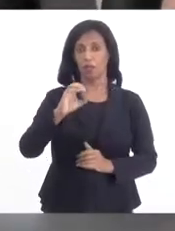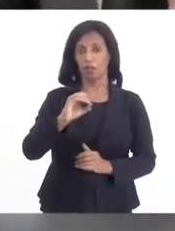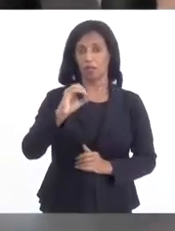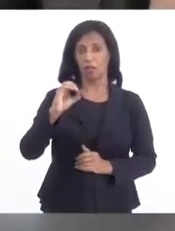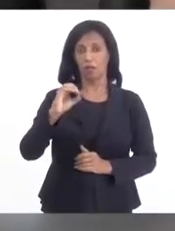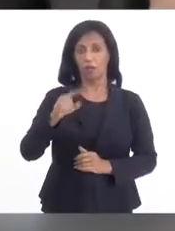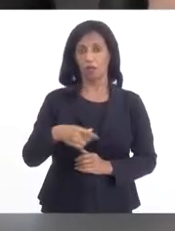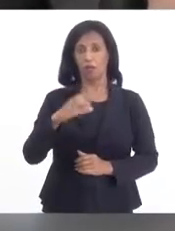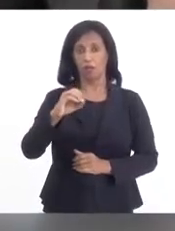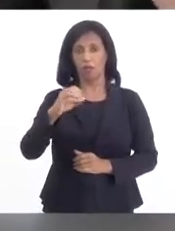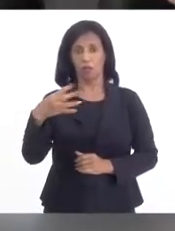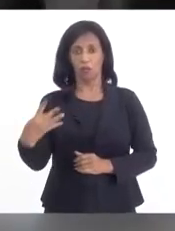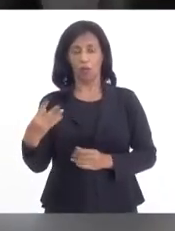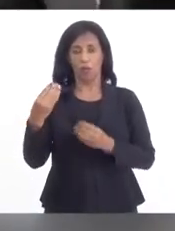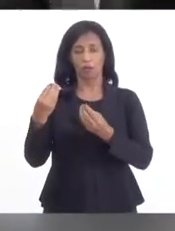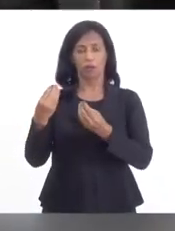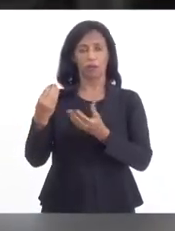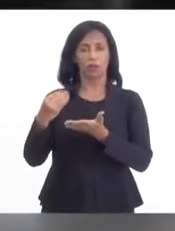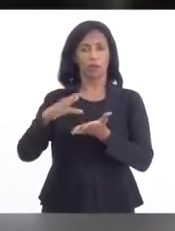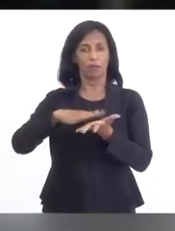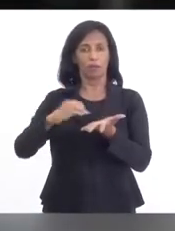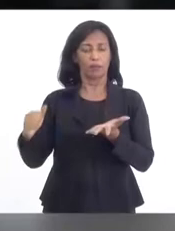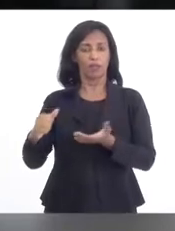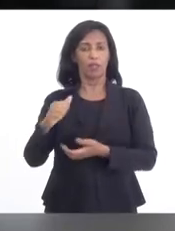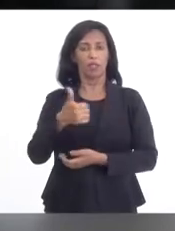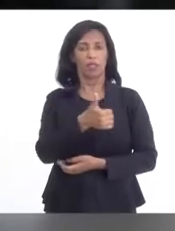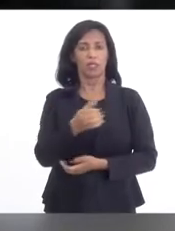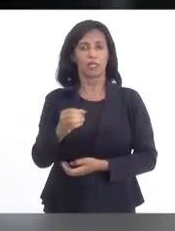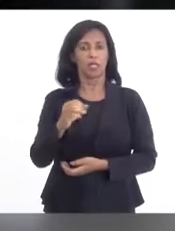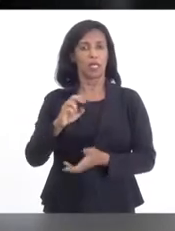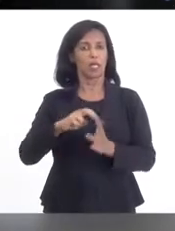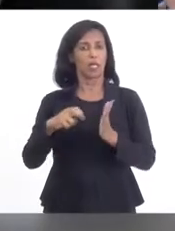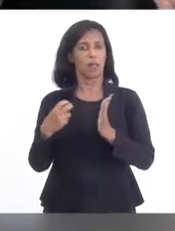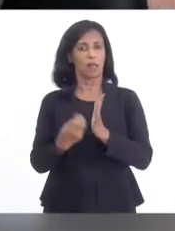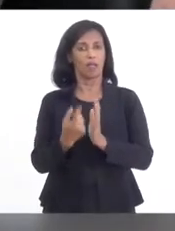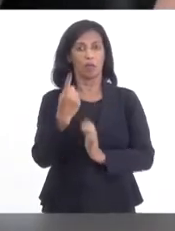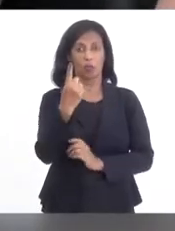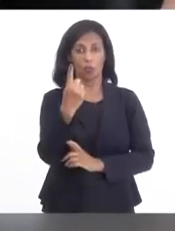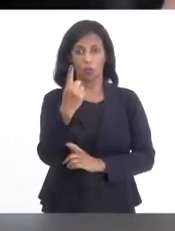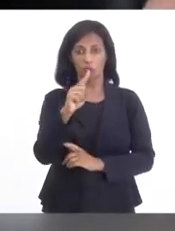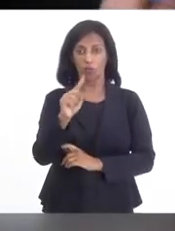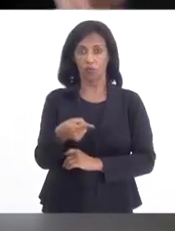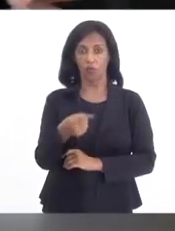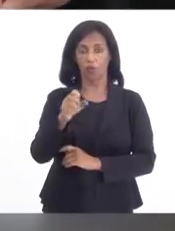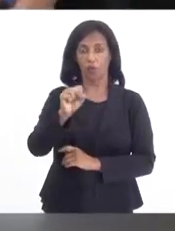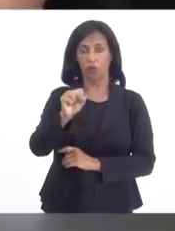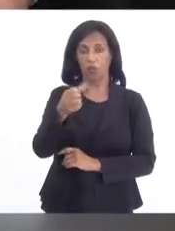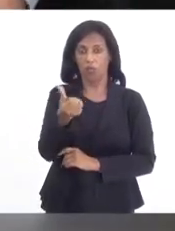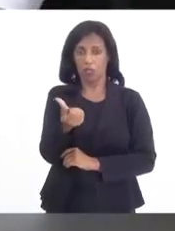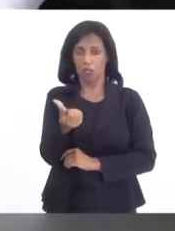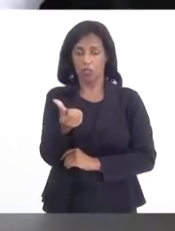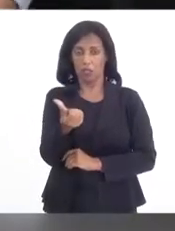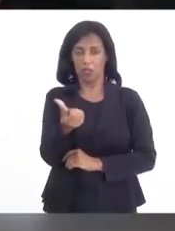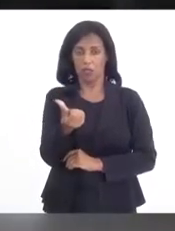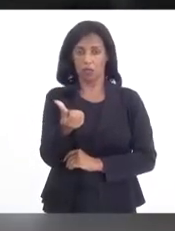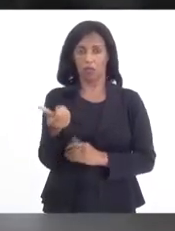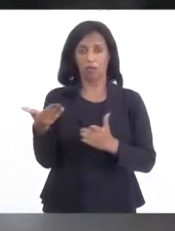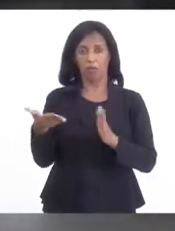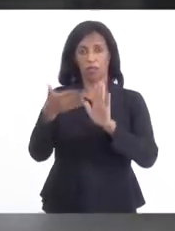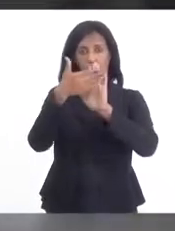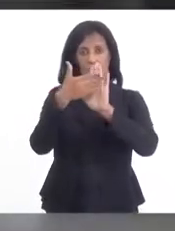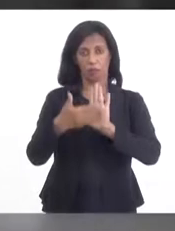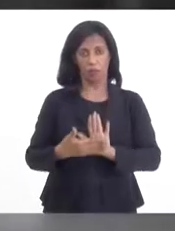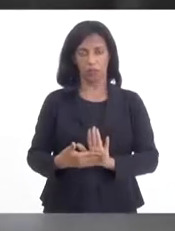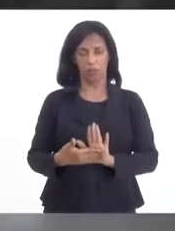0,04, pela rejeição a 100 emendas, 1,01. 86. Esse é o parecer,